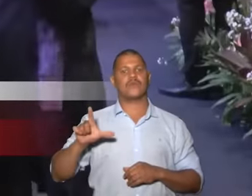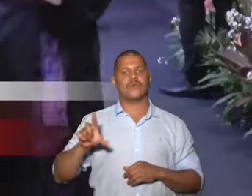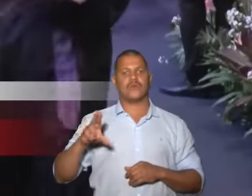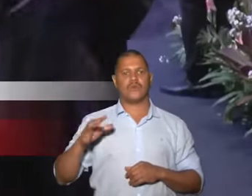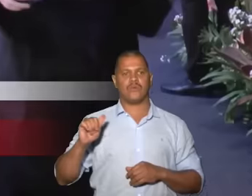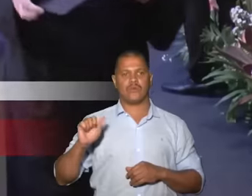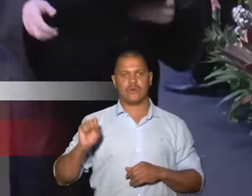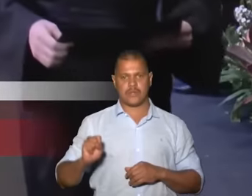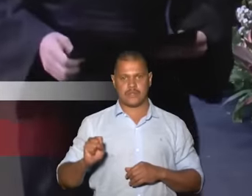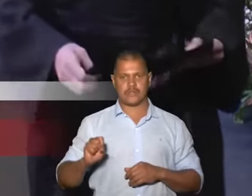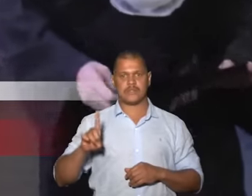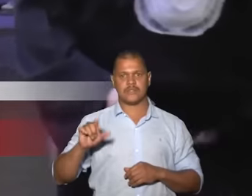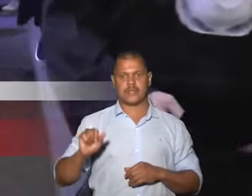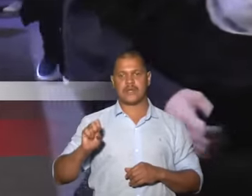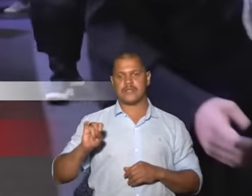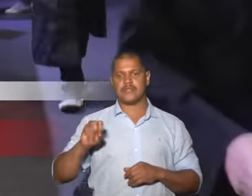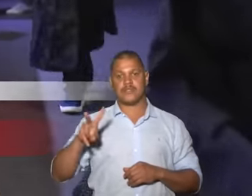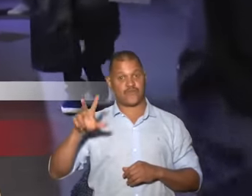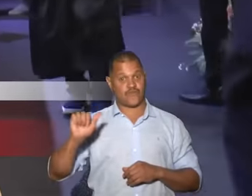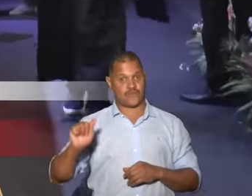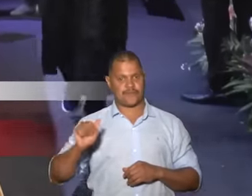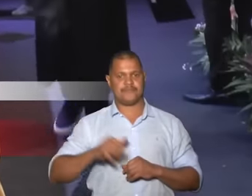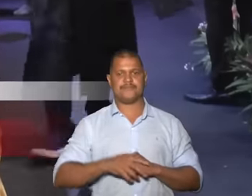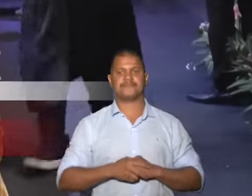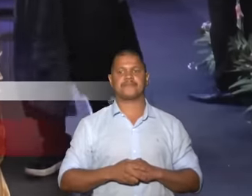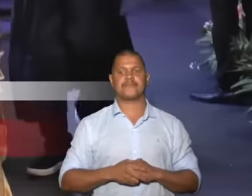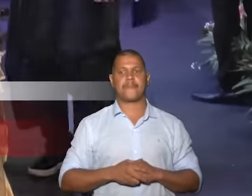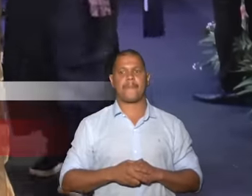Lucas da Silva Rodrigues,